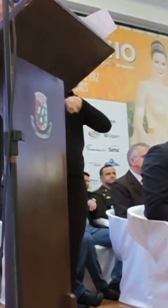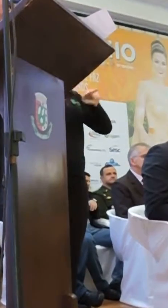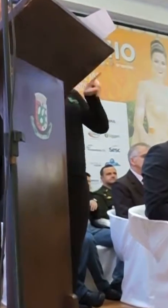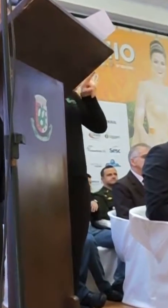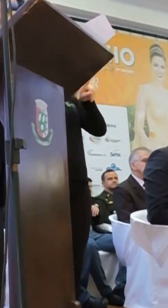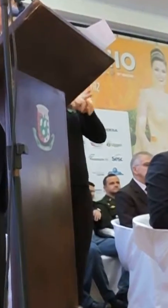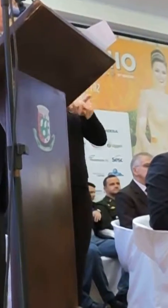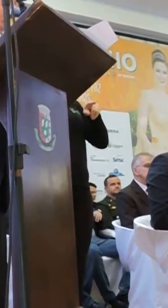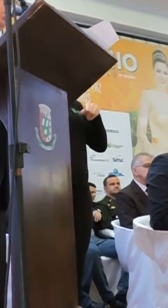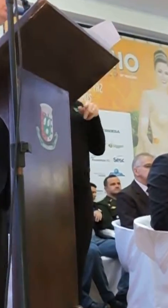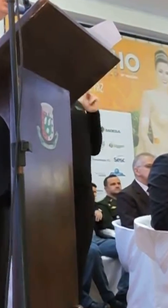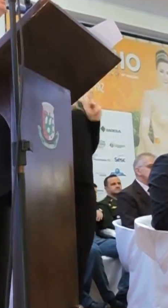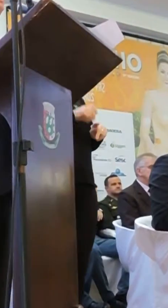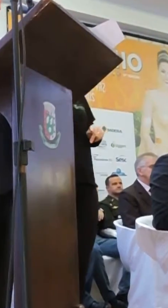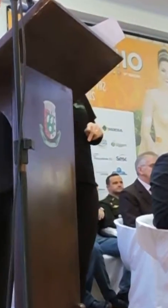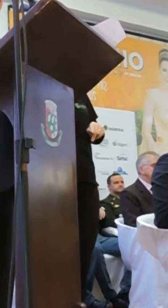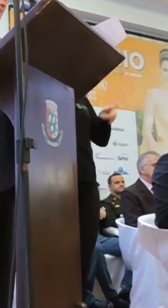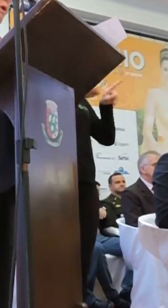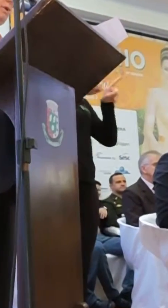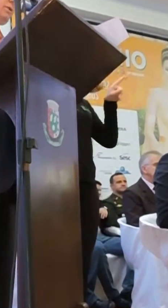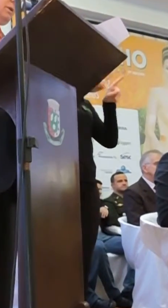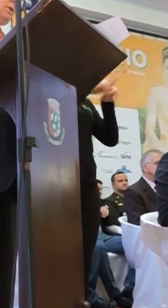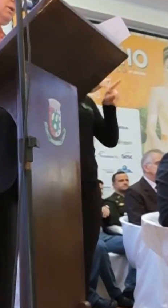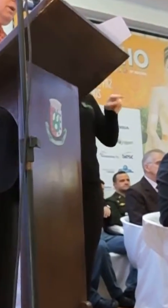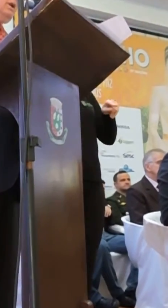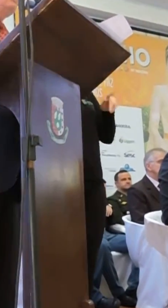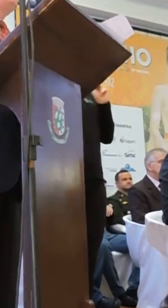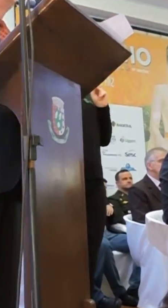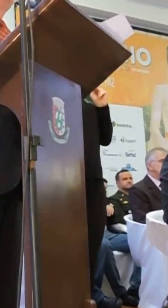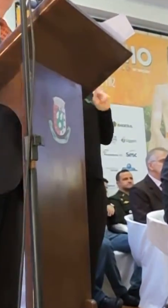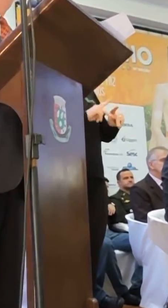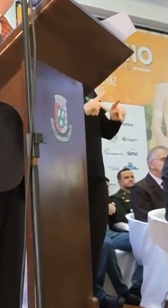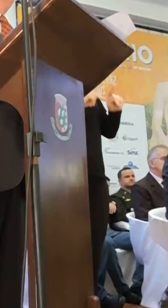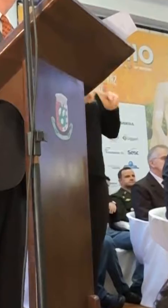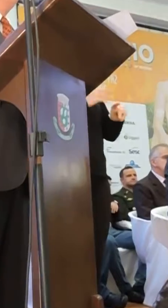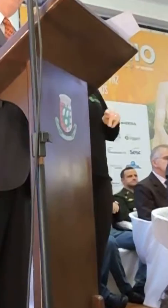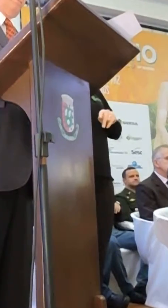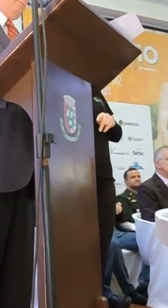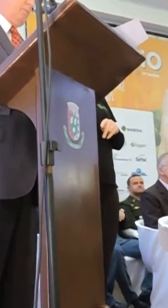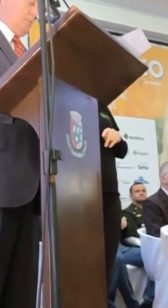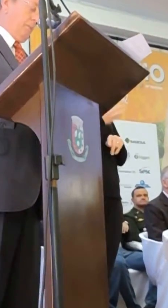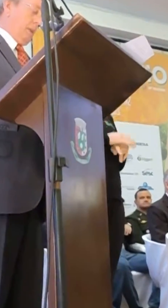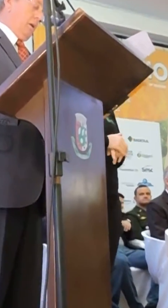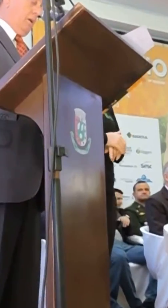dos idosos, dos empreendedores, das pessoas de bem.